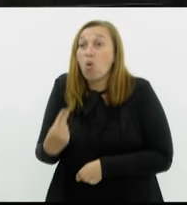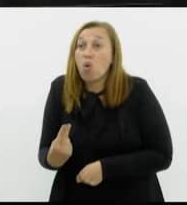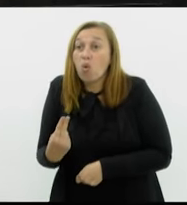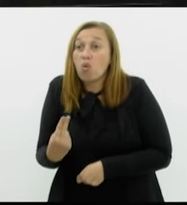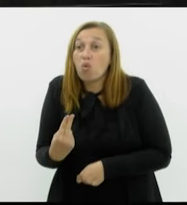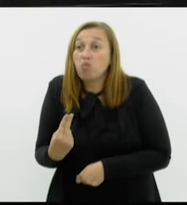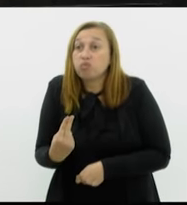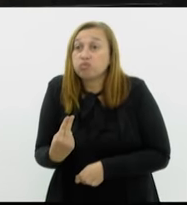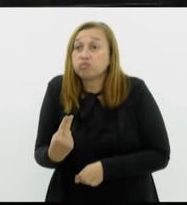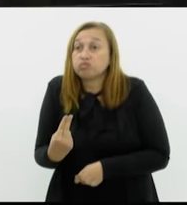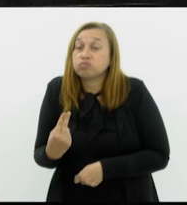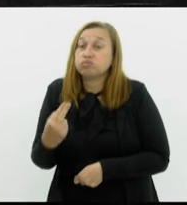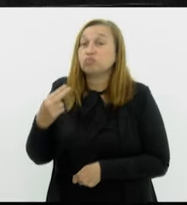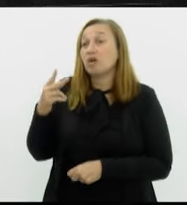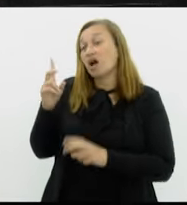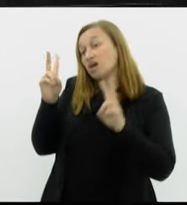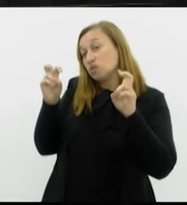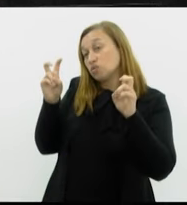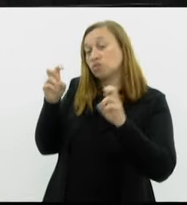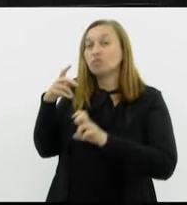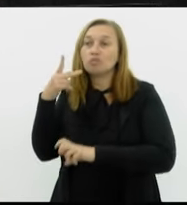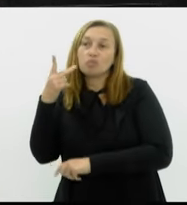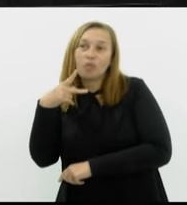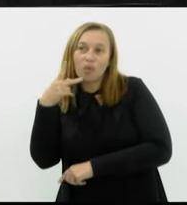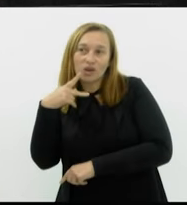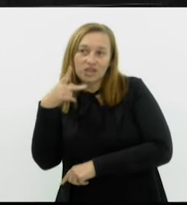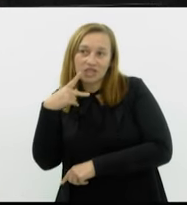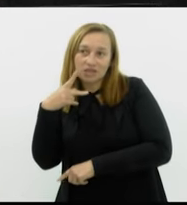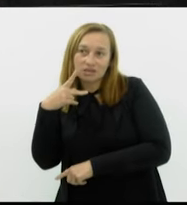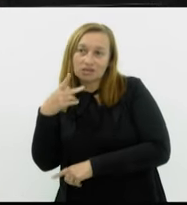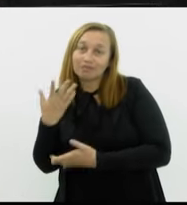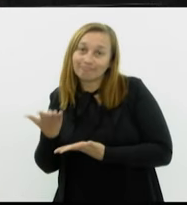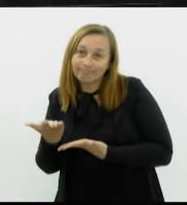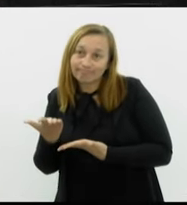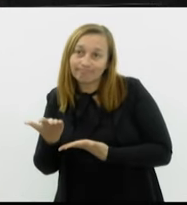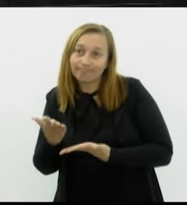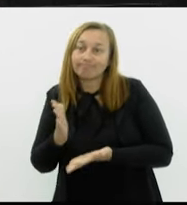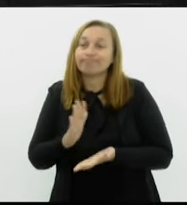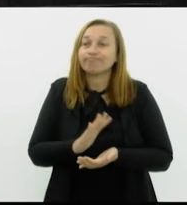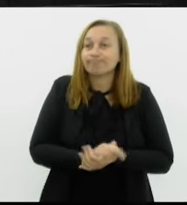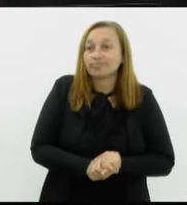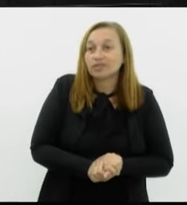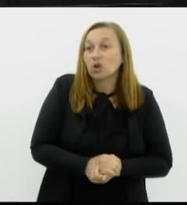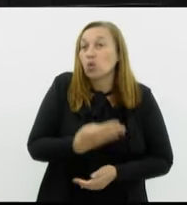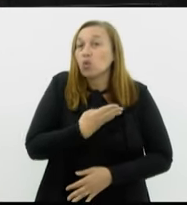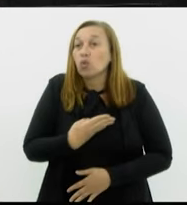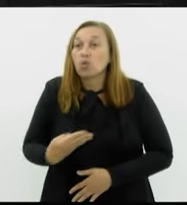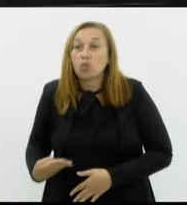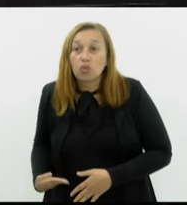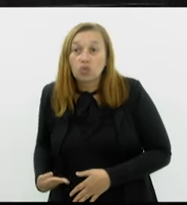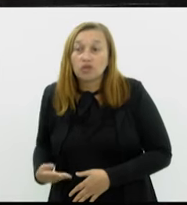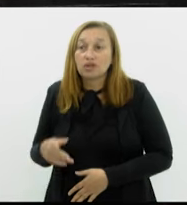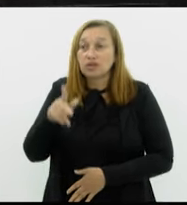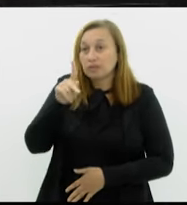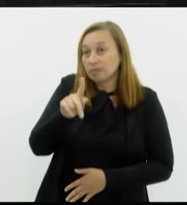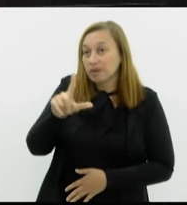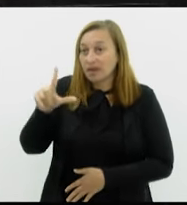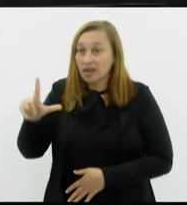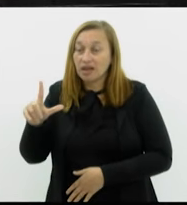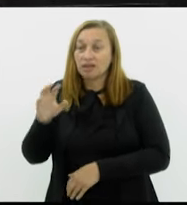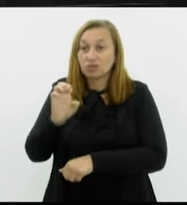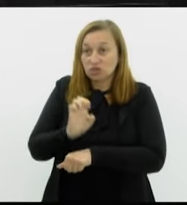questões políticas. Afinal de contas, o governo do PL do